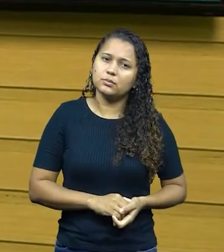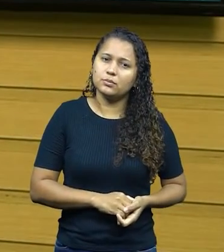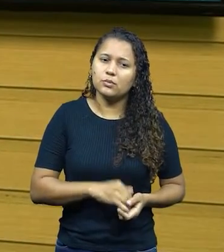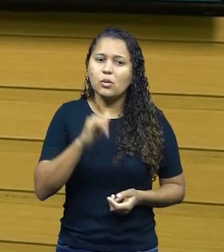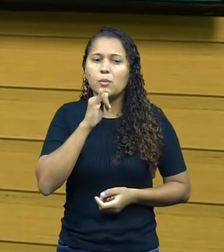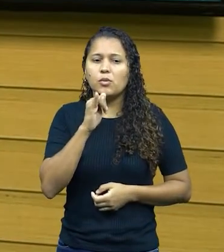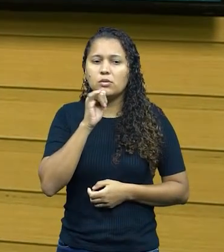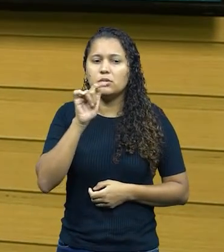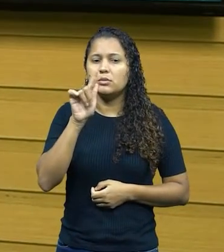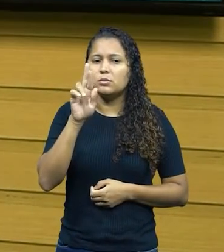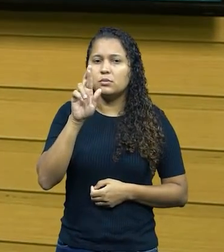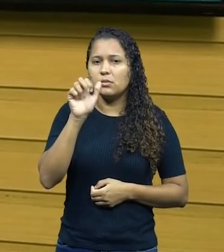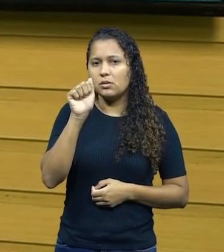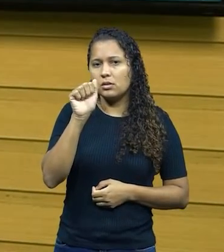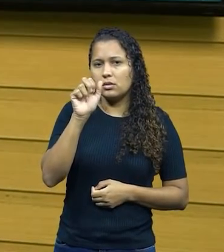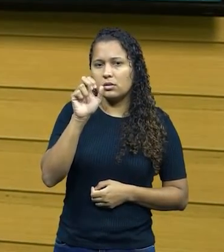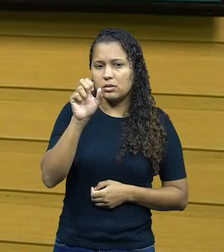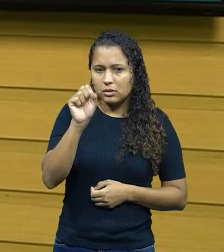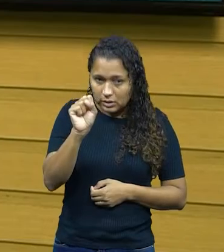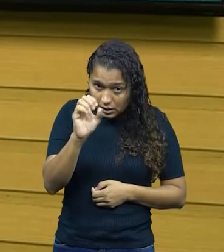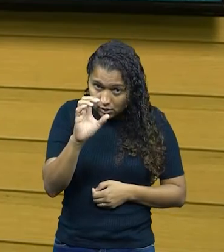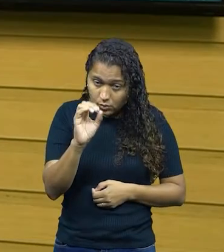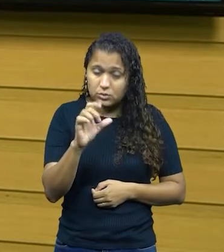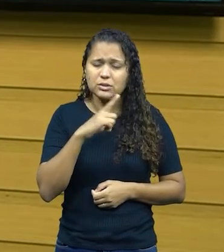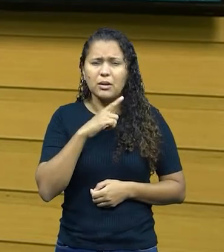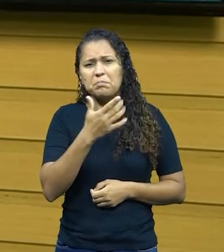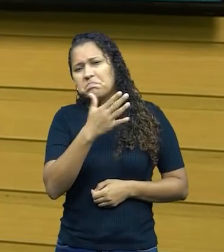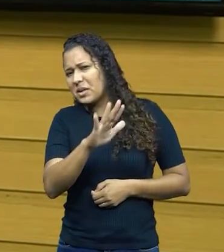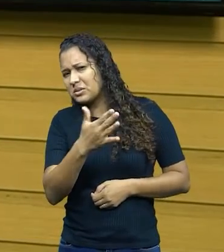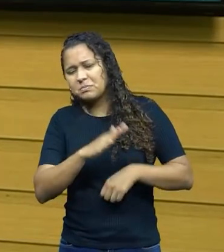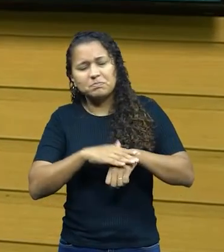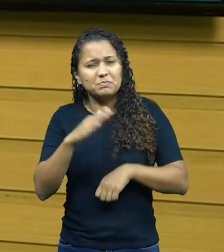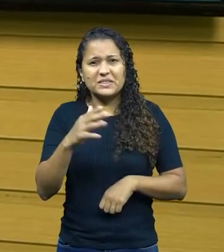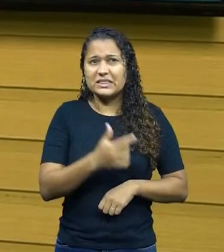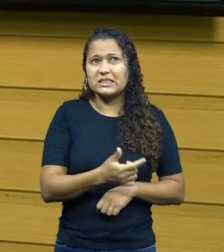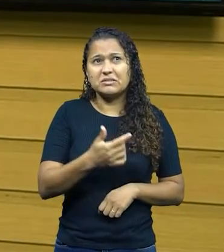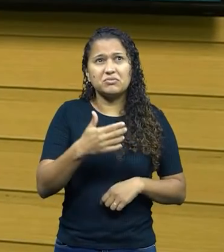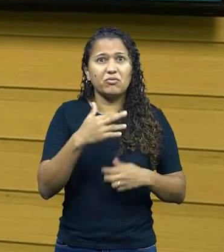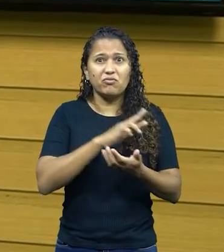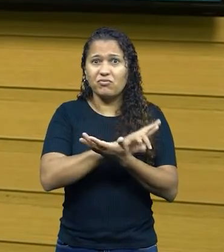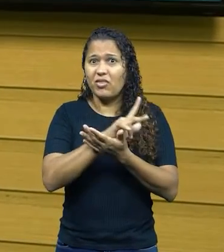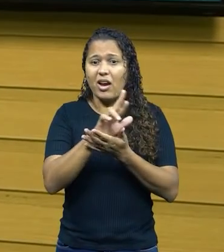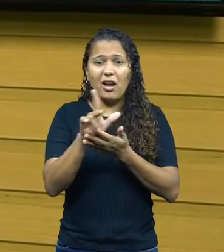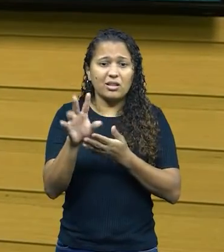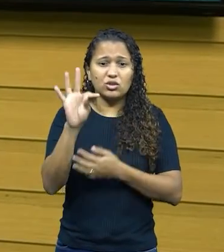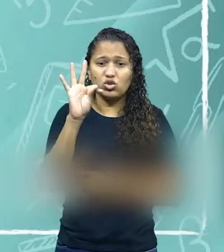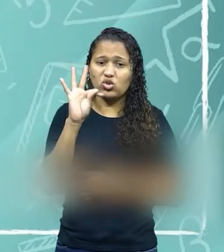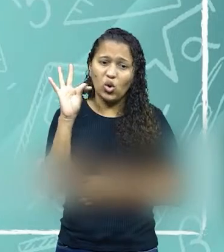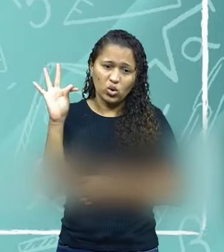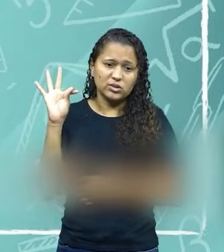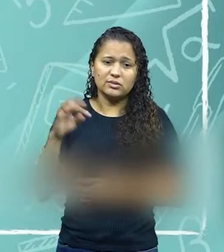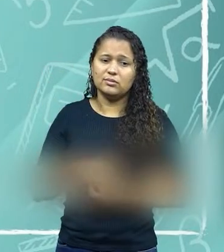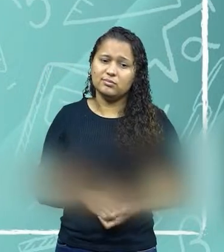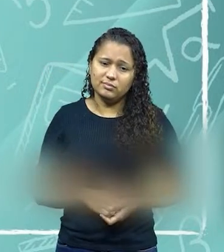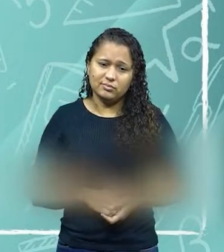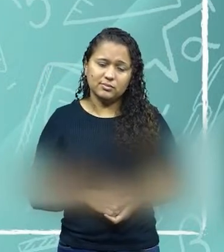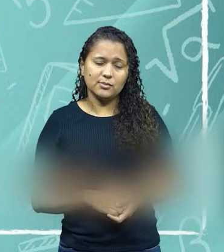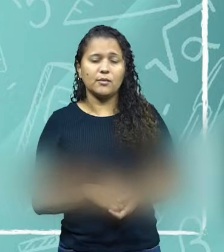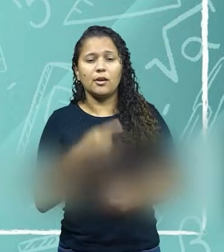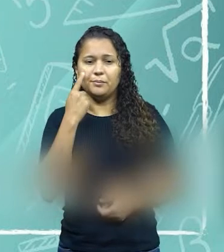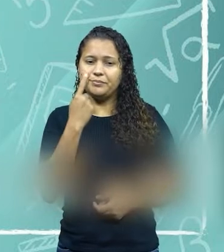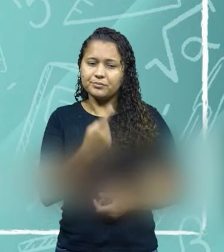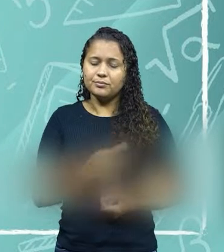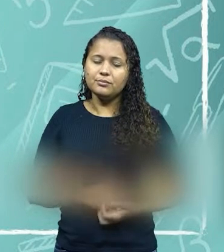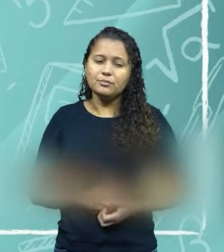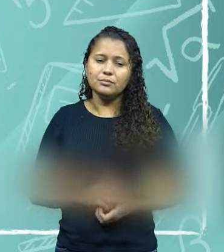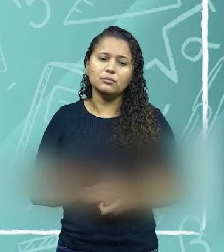Os grãos que são colocados nos navios, cada navio leva centenas de toneladas, milhares de toneladas. Como vocês